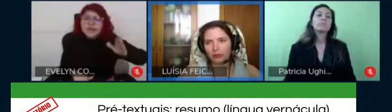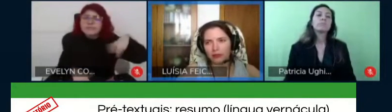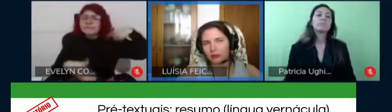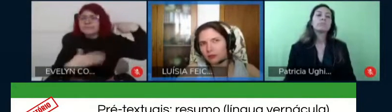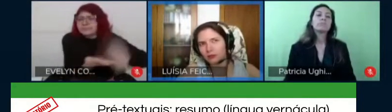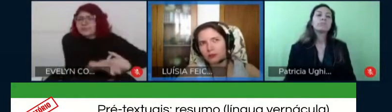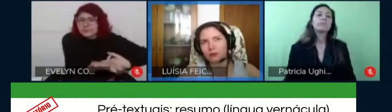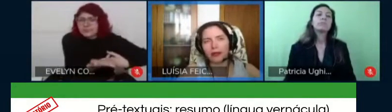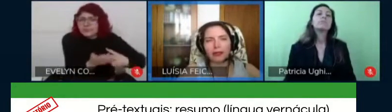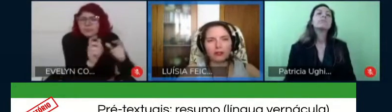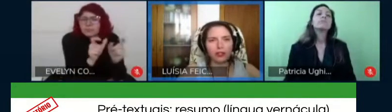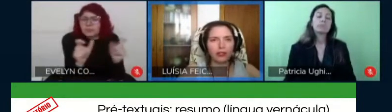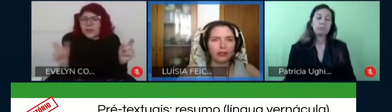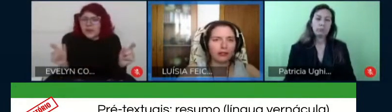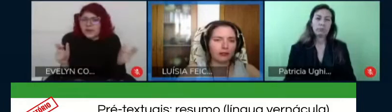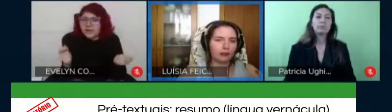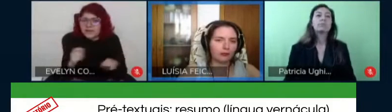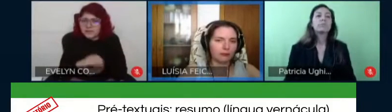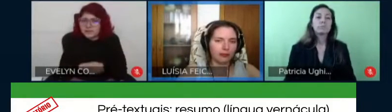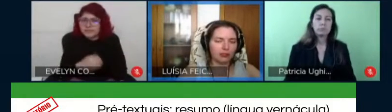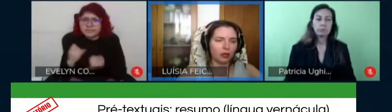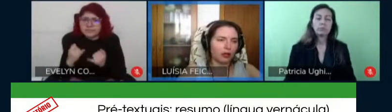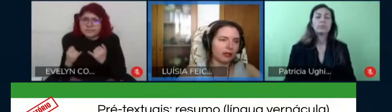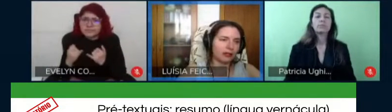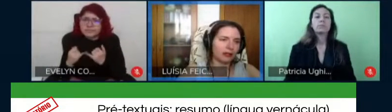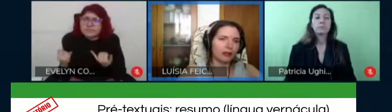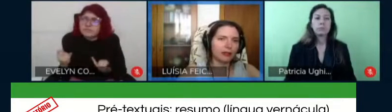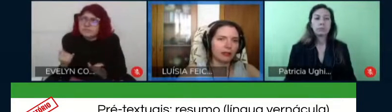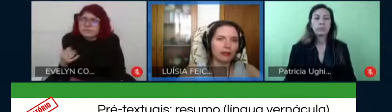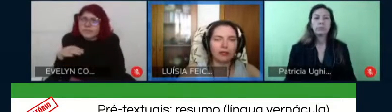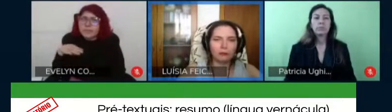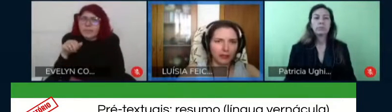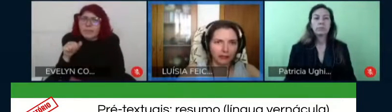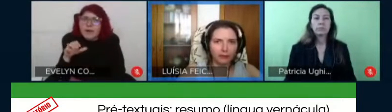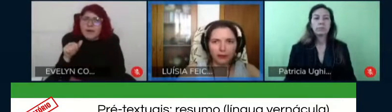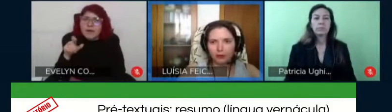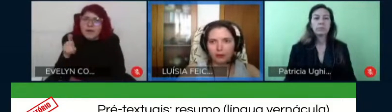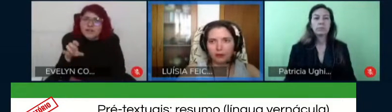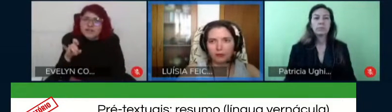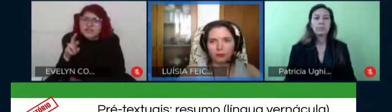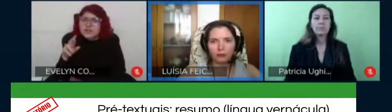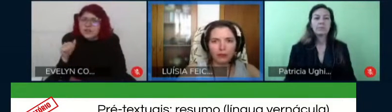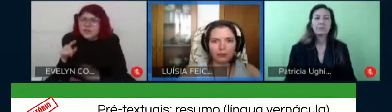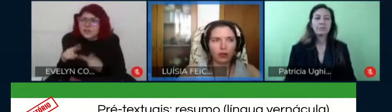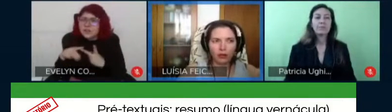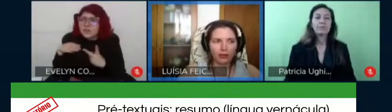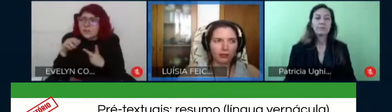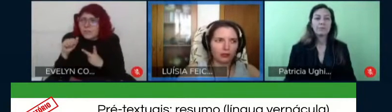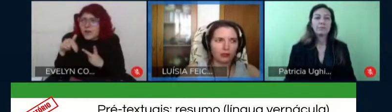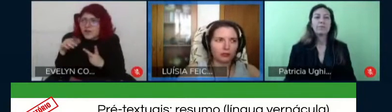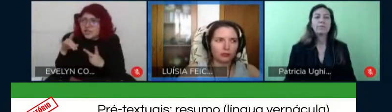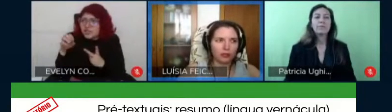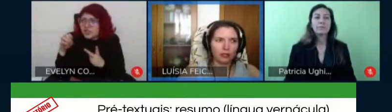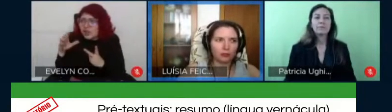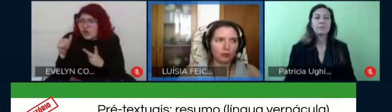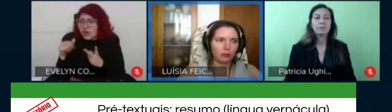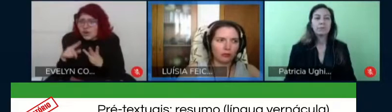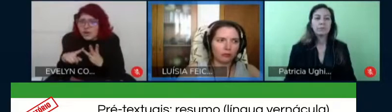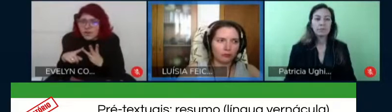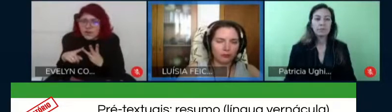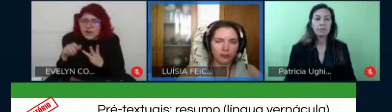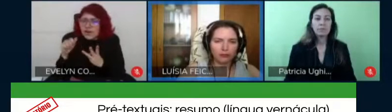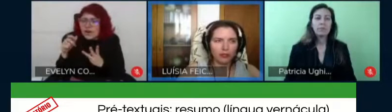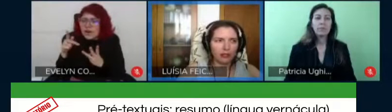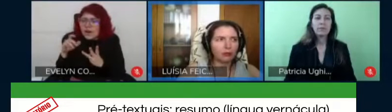conceito. Por exemplo, macaxeira, mandioca e aipim. Então, mandioca é o nosso